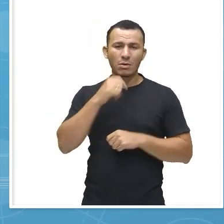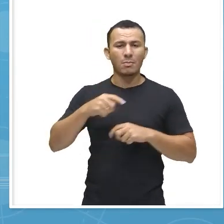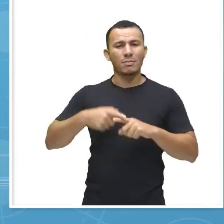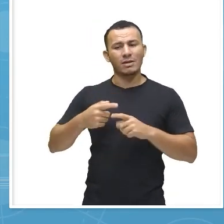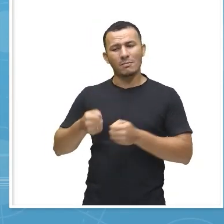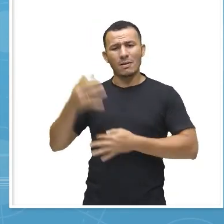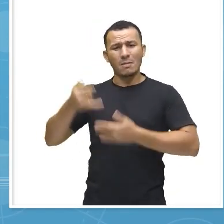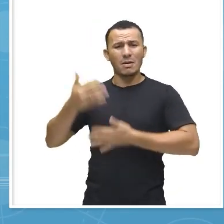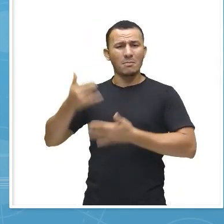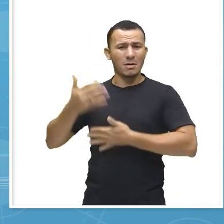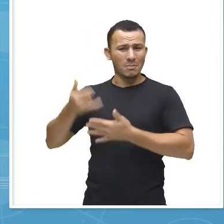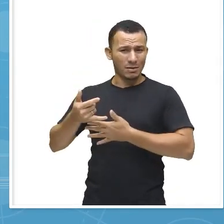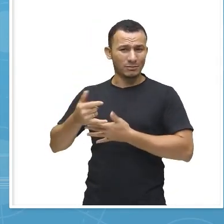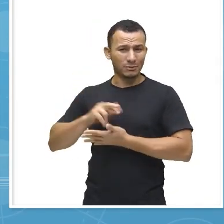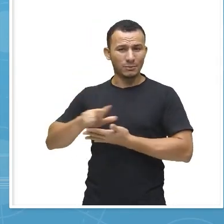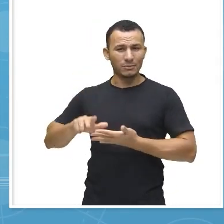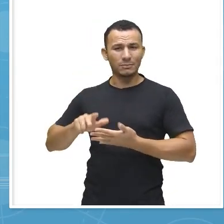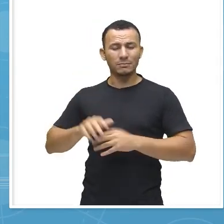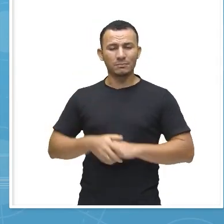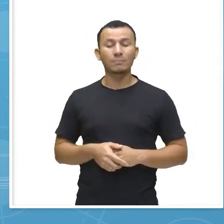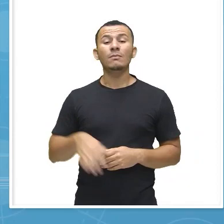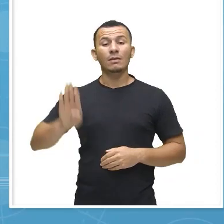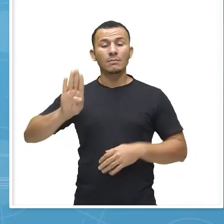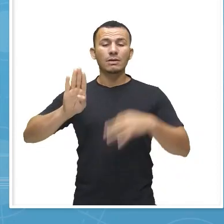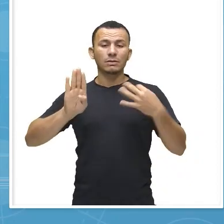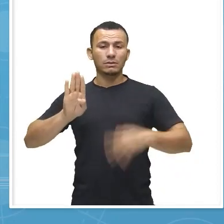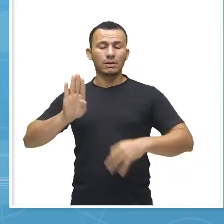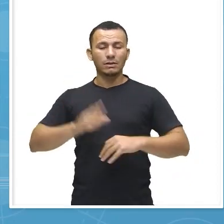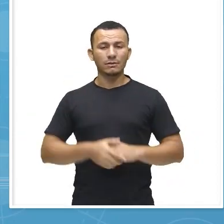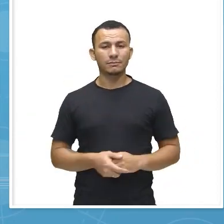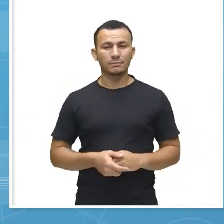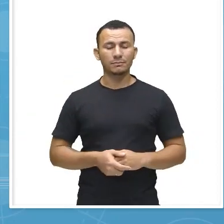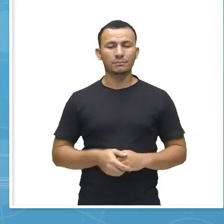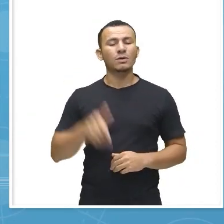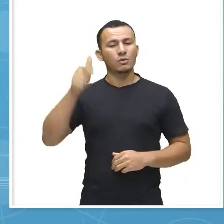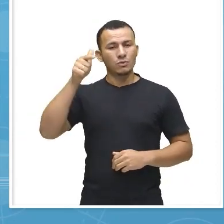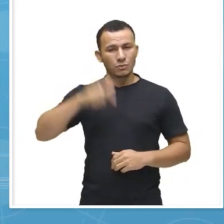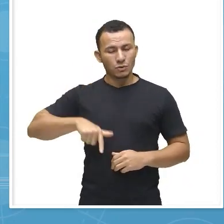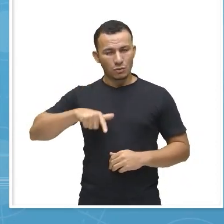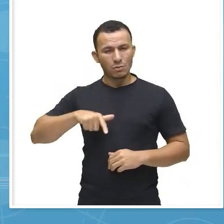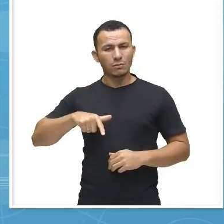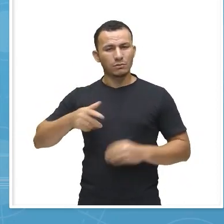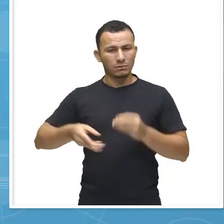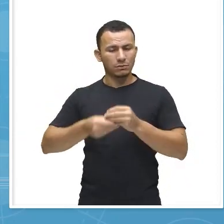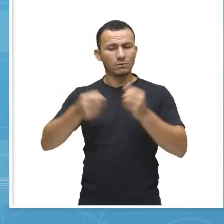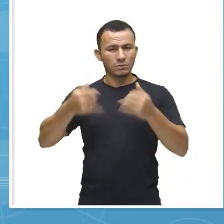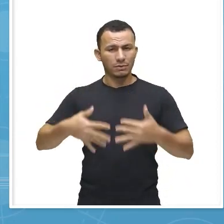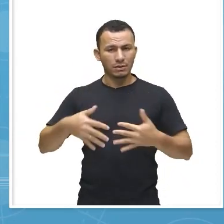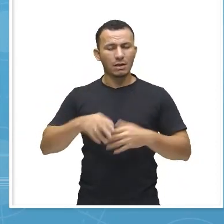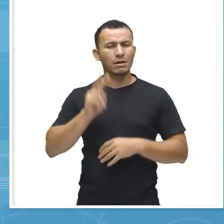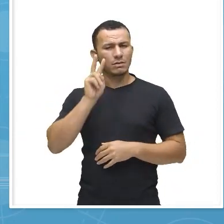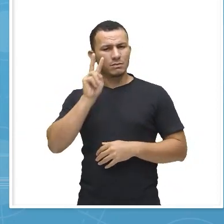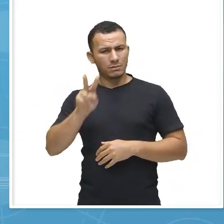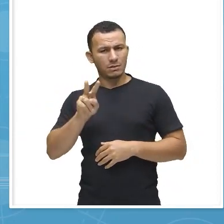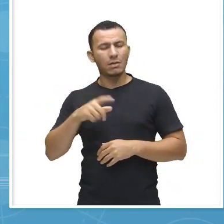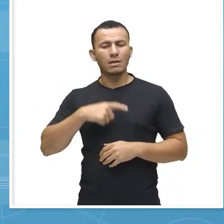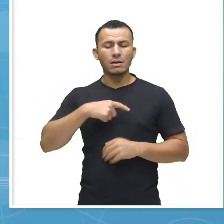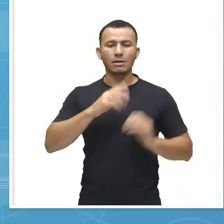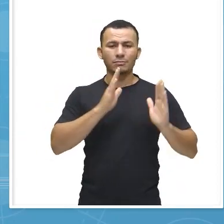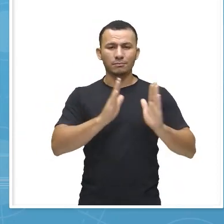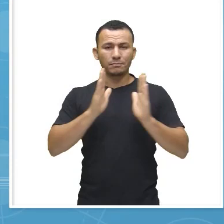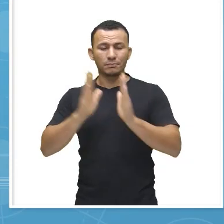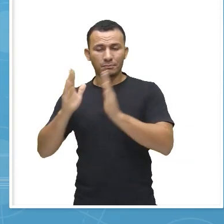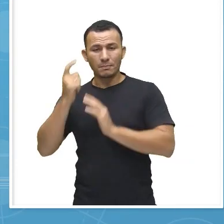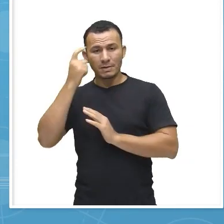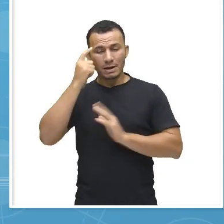tá bom? Então, lembrando aí, alternativa B. Gente, olha só retornando que vocês viram que as alternativas, elas fazem uma sequência de